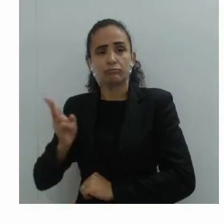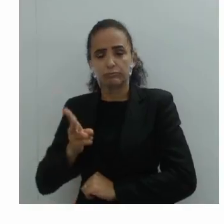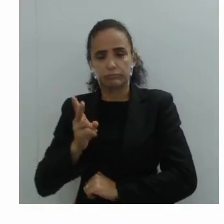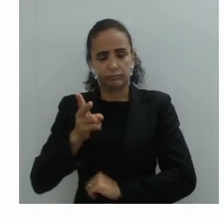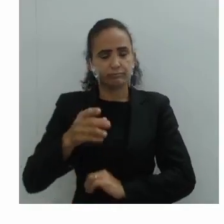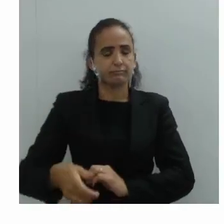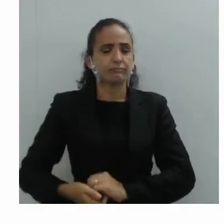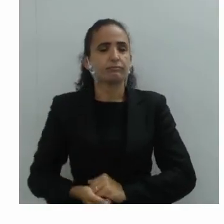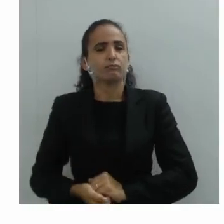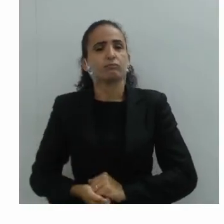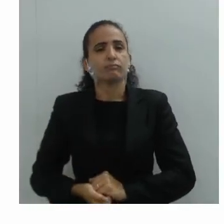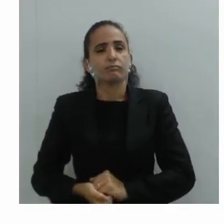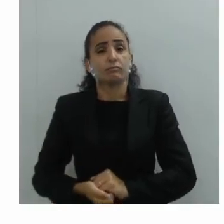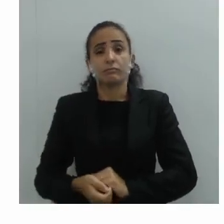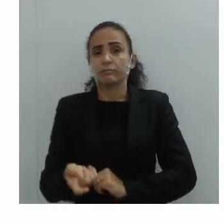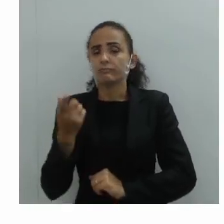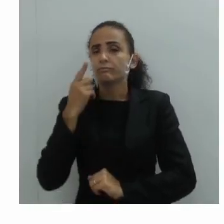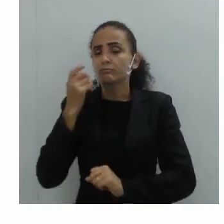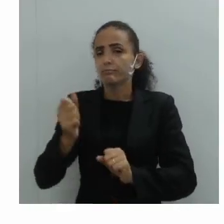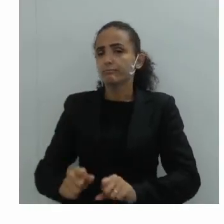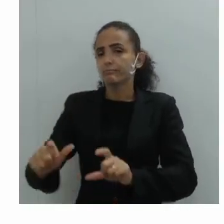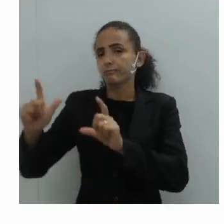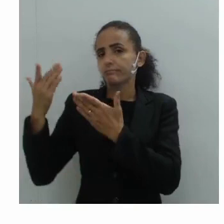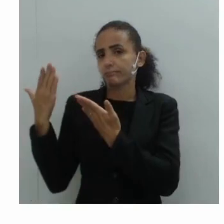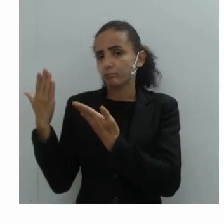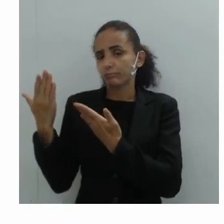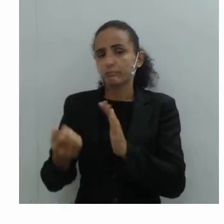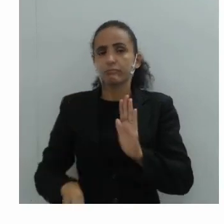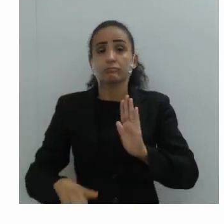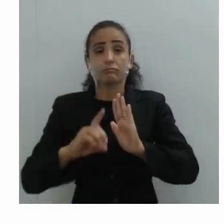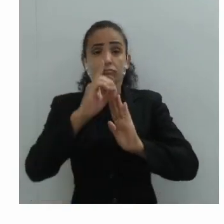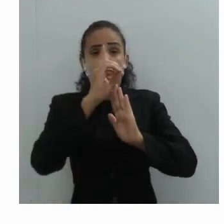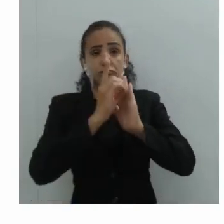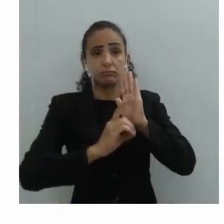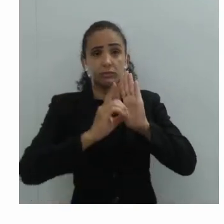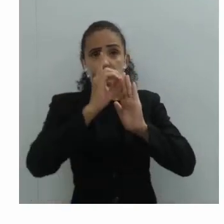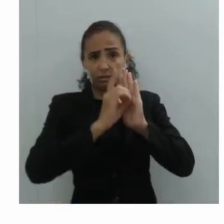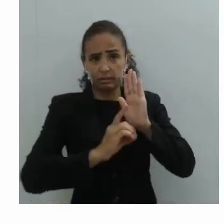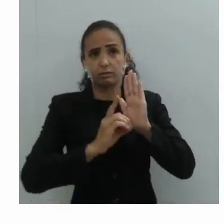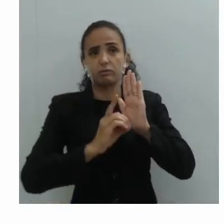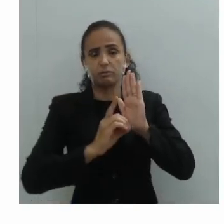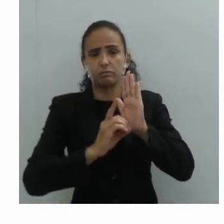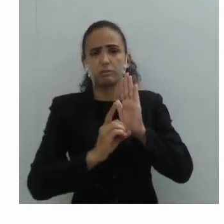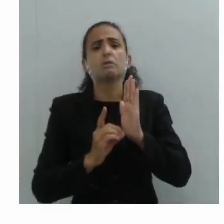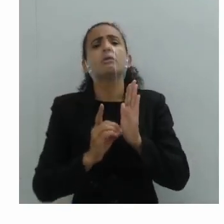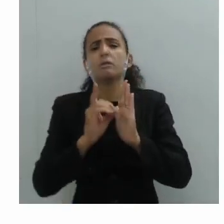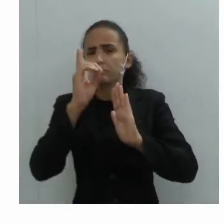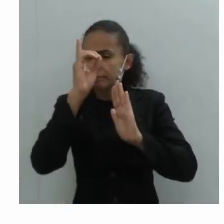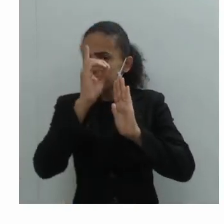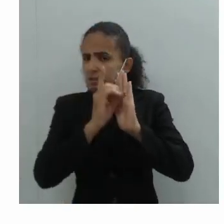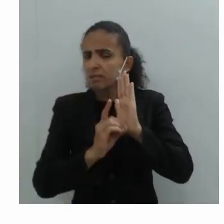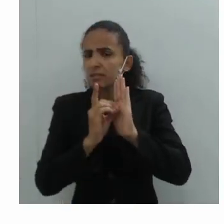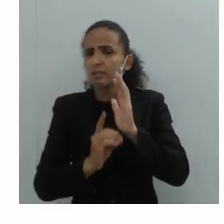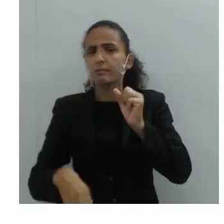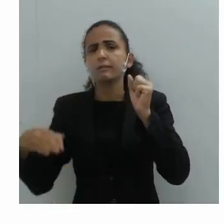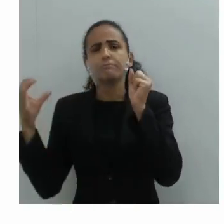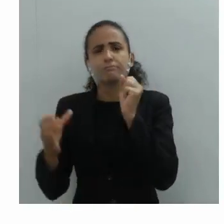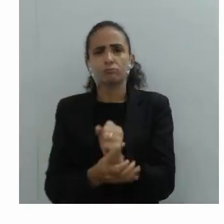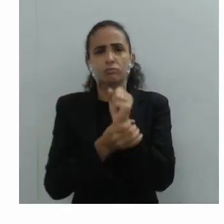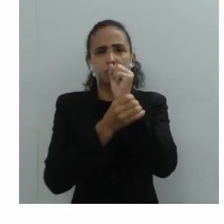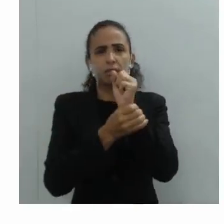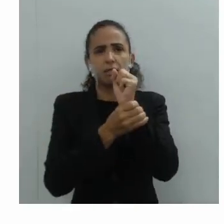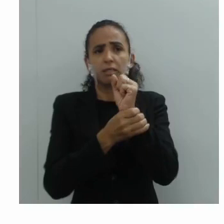Na tela, trago para vocês essa questão. Esse direito à liberdade de expressão é garantido